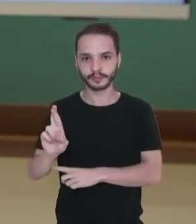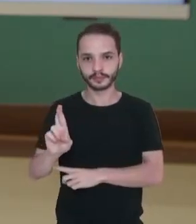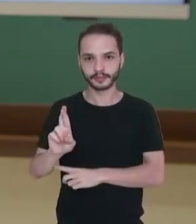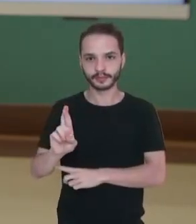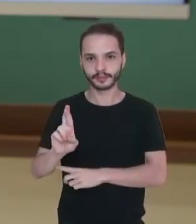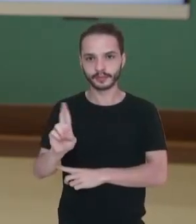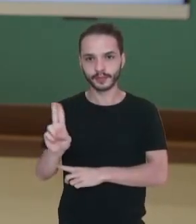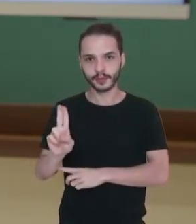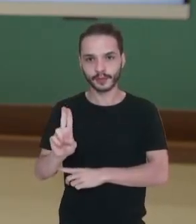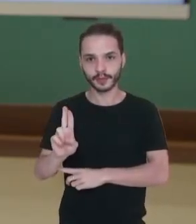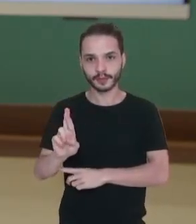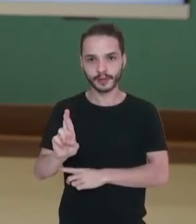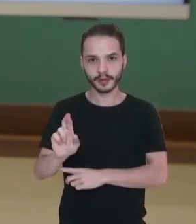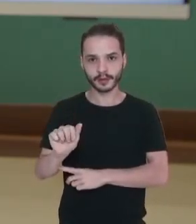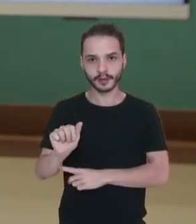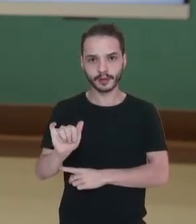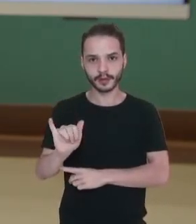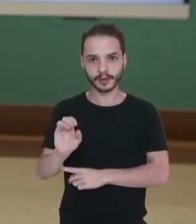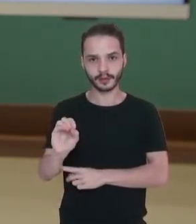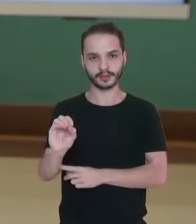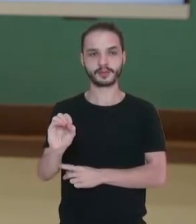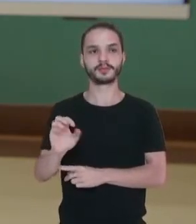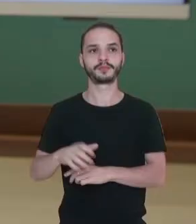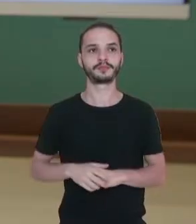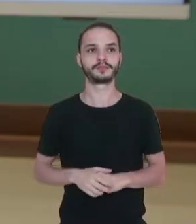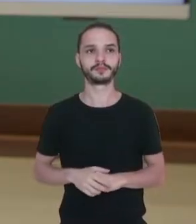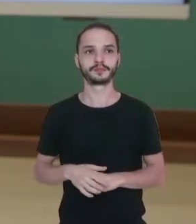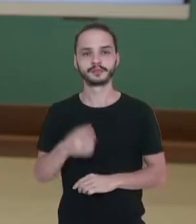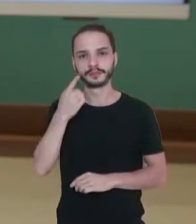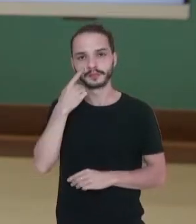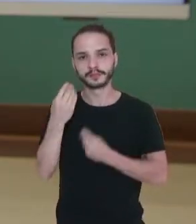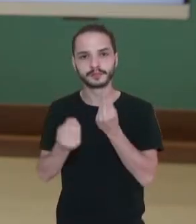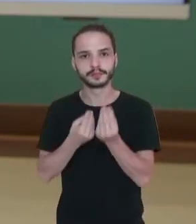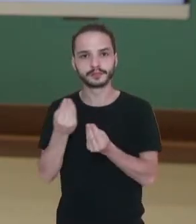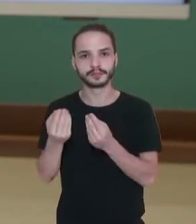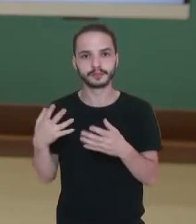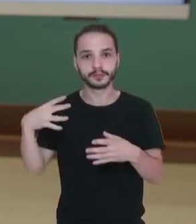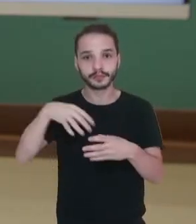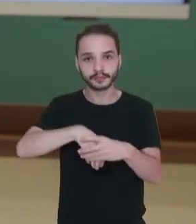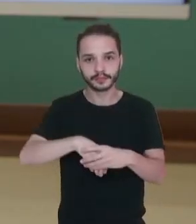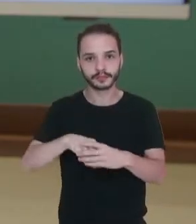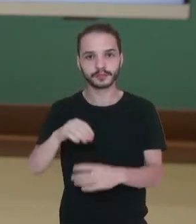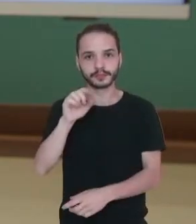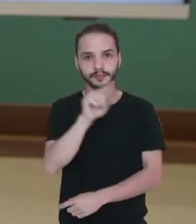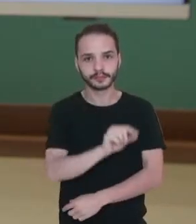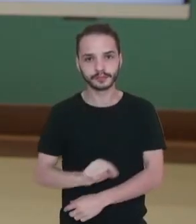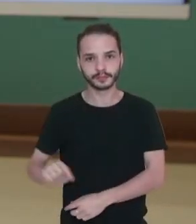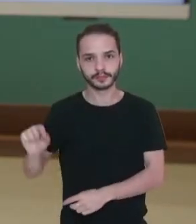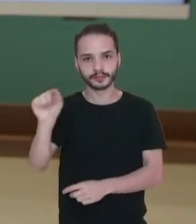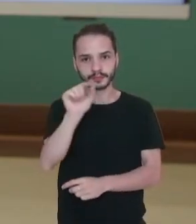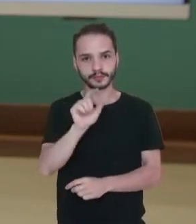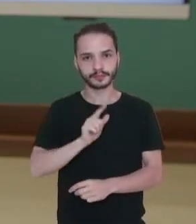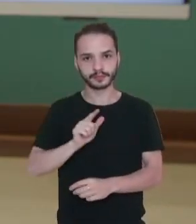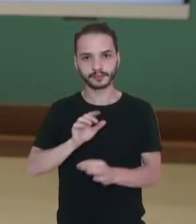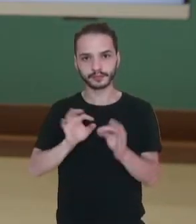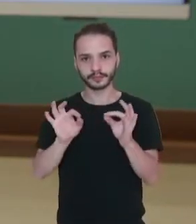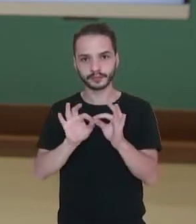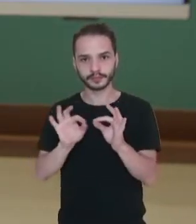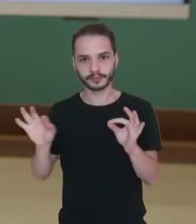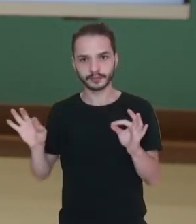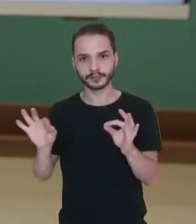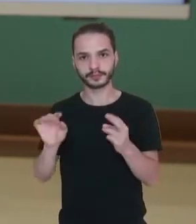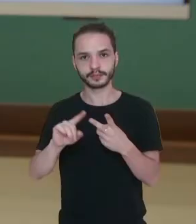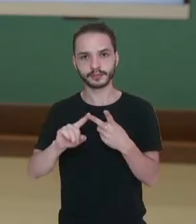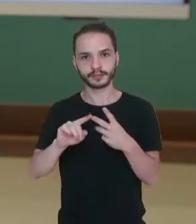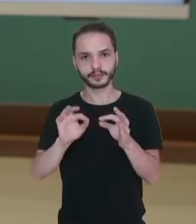de raio. Então, quais são os elementos que nós temos dentro da circunferência? Nós temos o raio, a corda e o